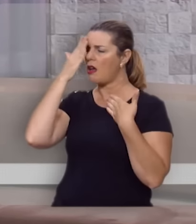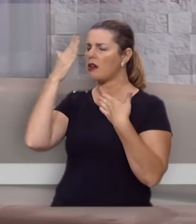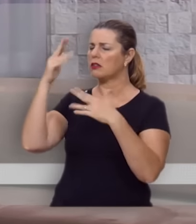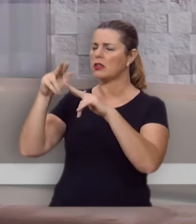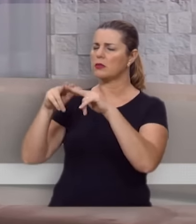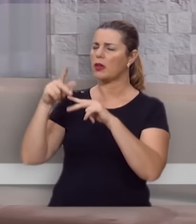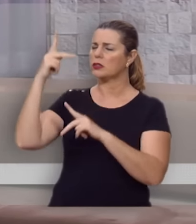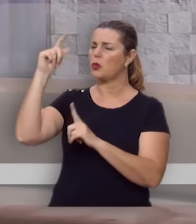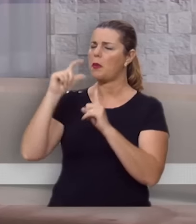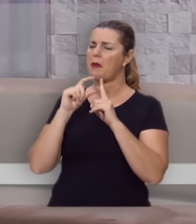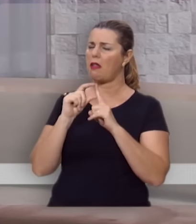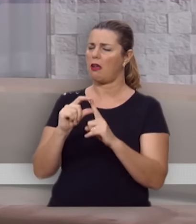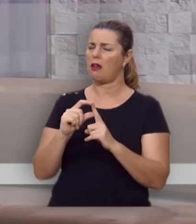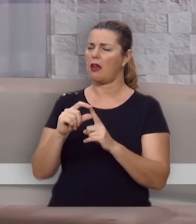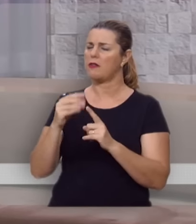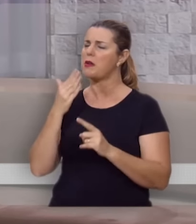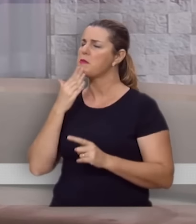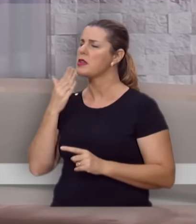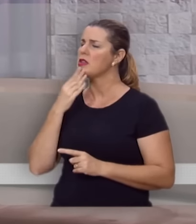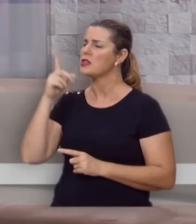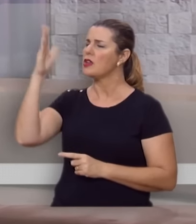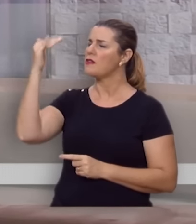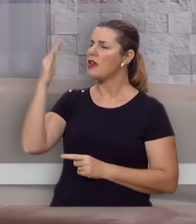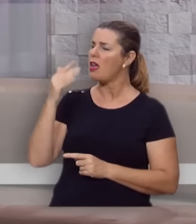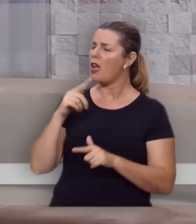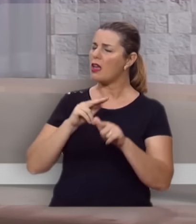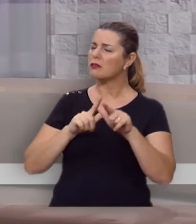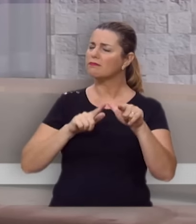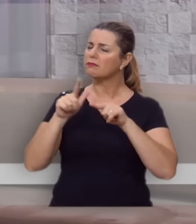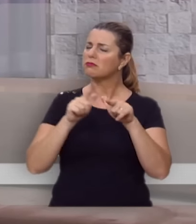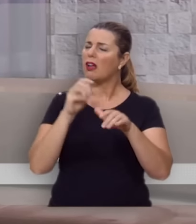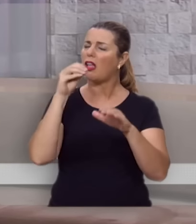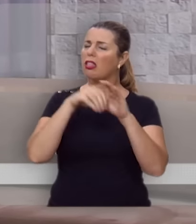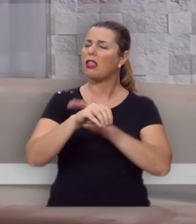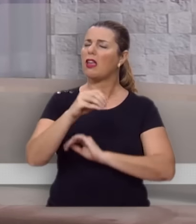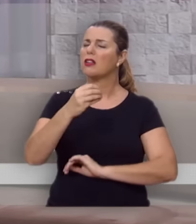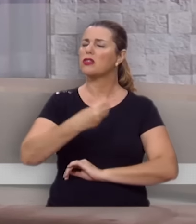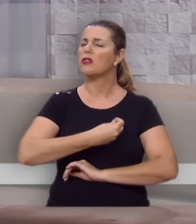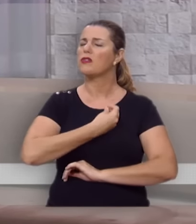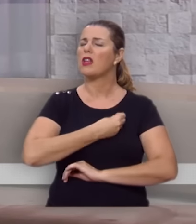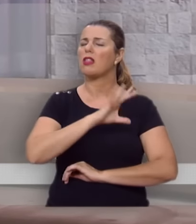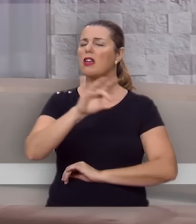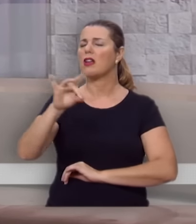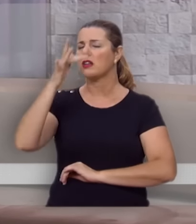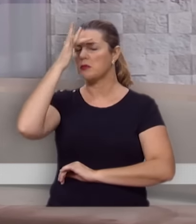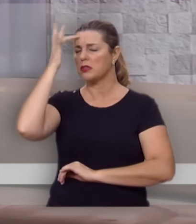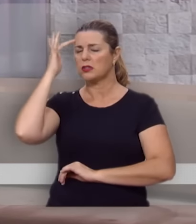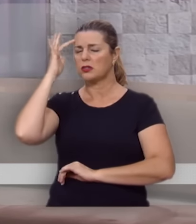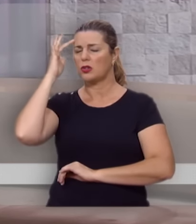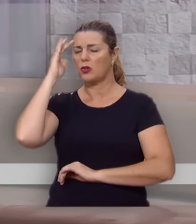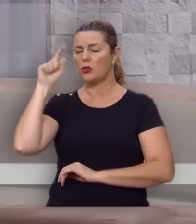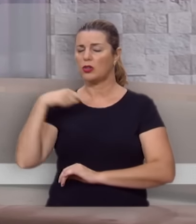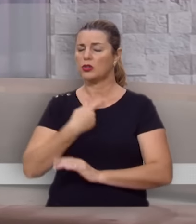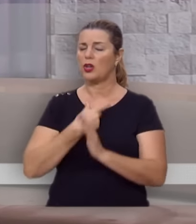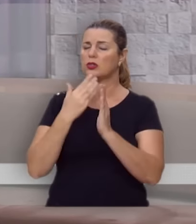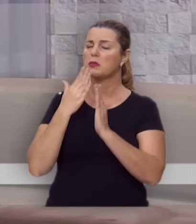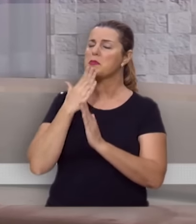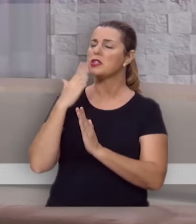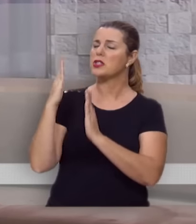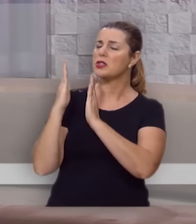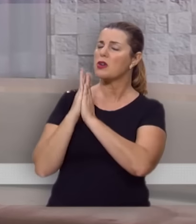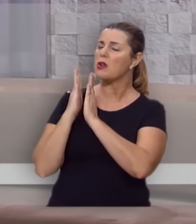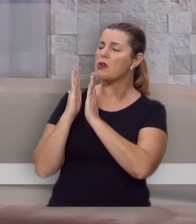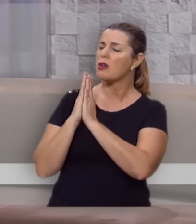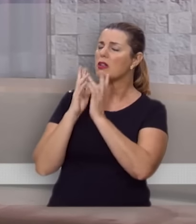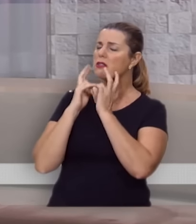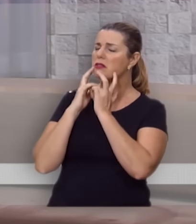te agradecer pela tua palavra e eu quero te pedir que tu apliques esta palavra ao coração daqueles que nos assistem. É o nosso